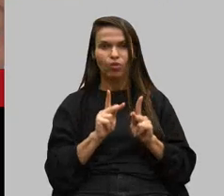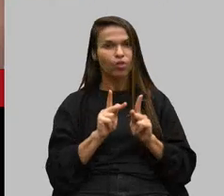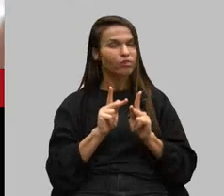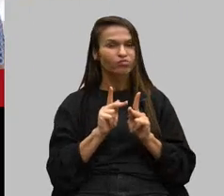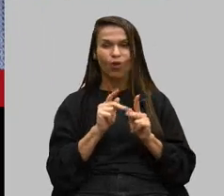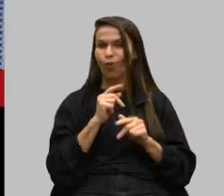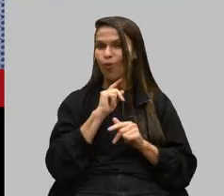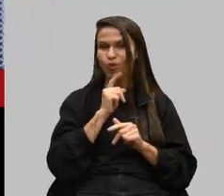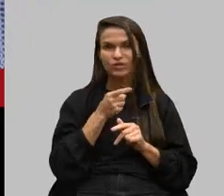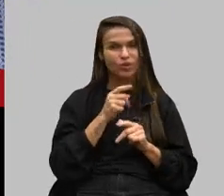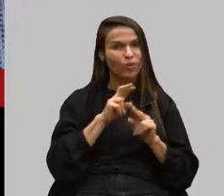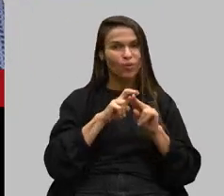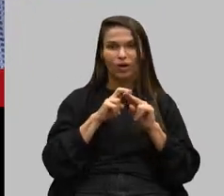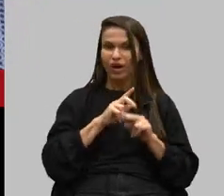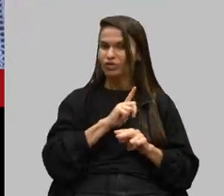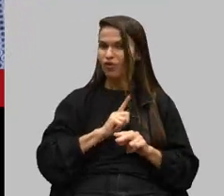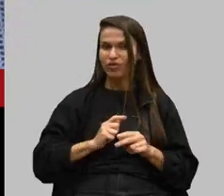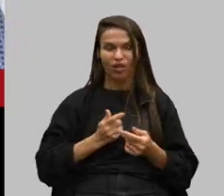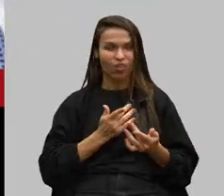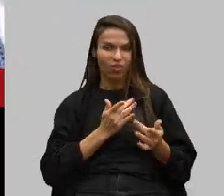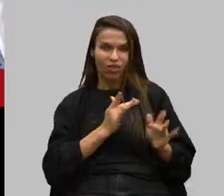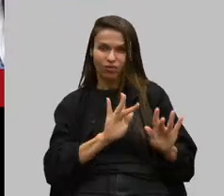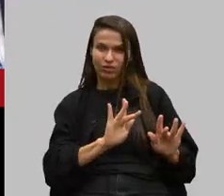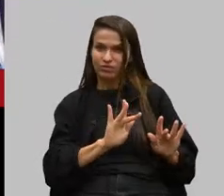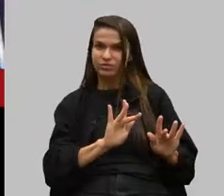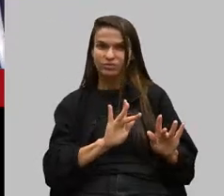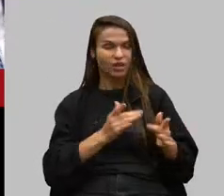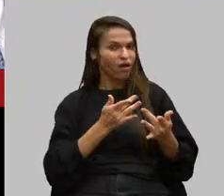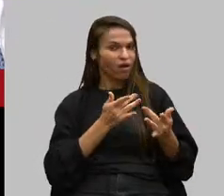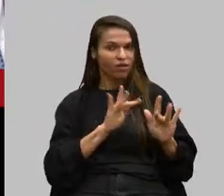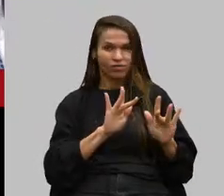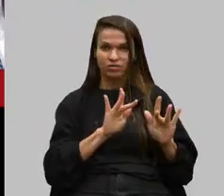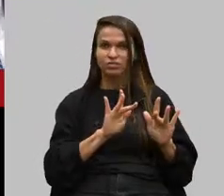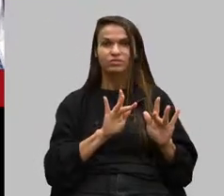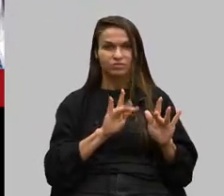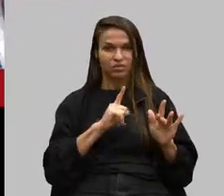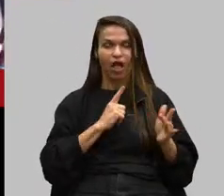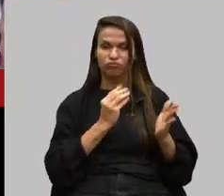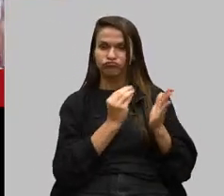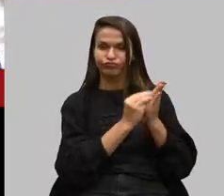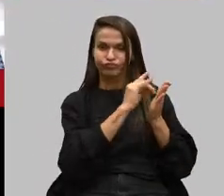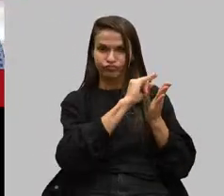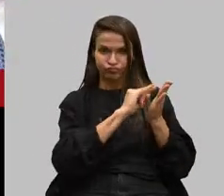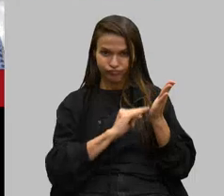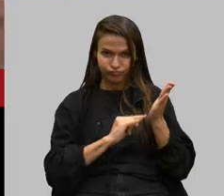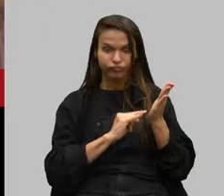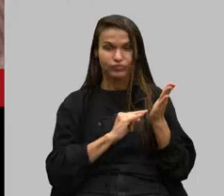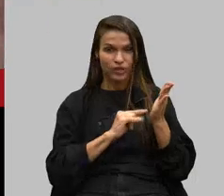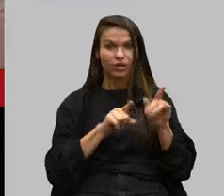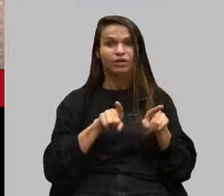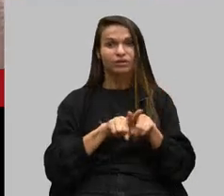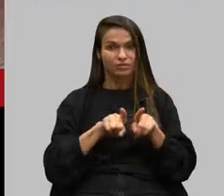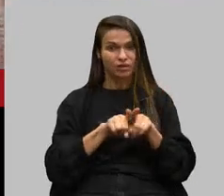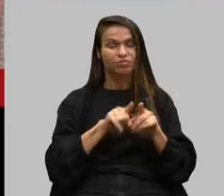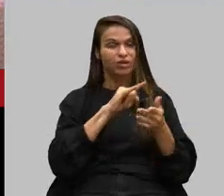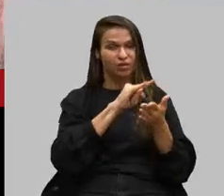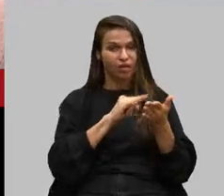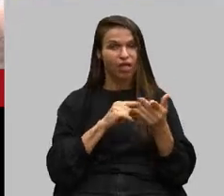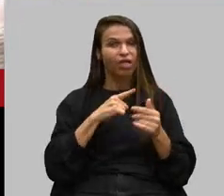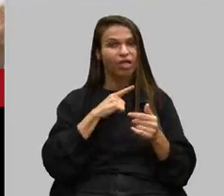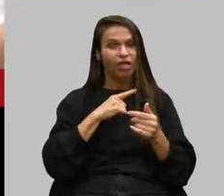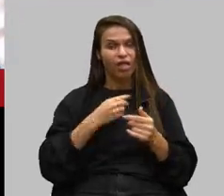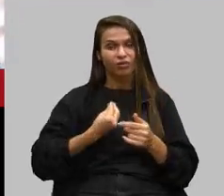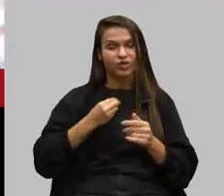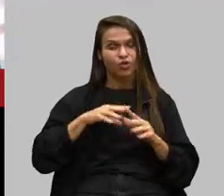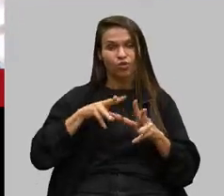porque o governo não quis não quis est na ata eh e além da ata tem a presença de todas